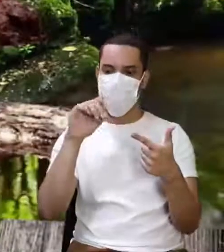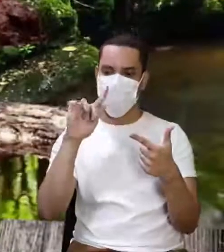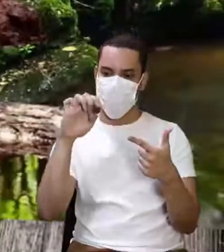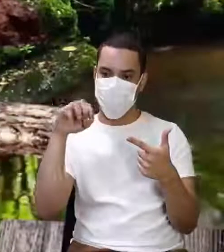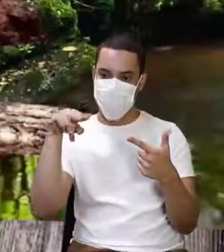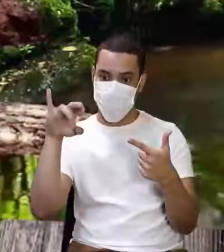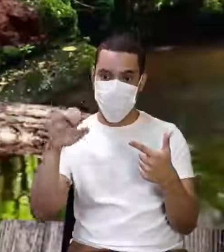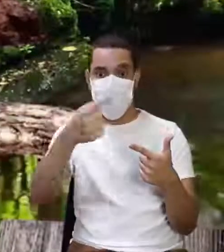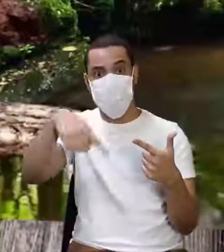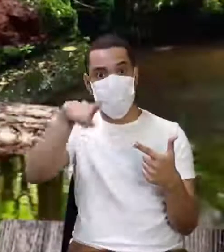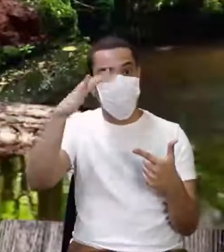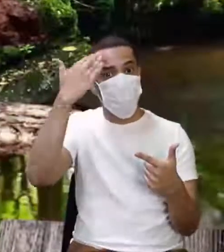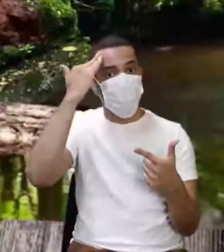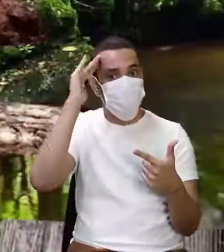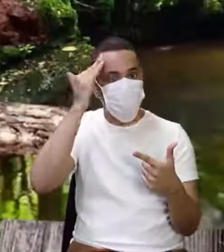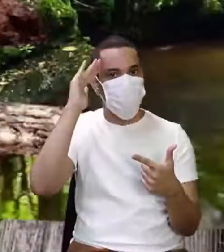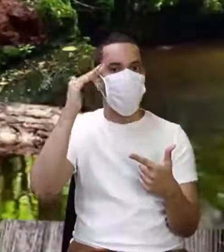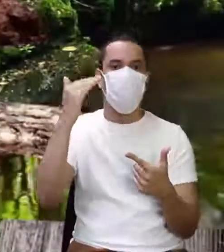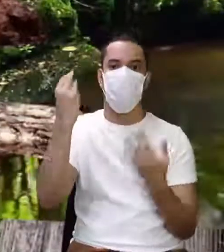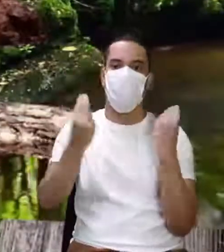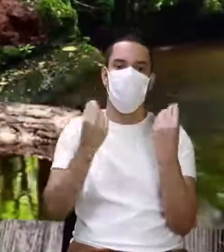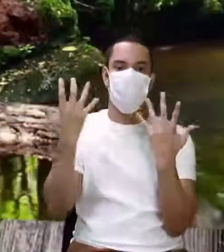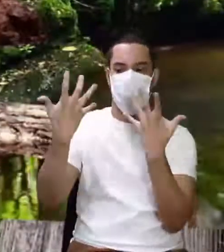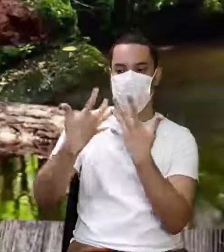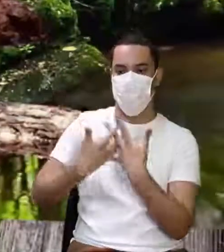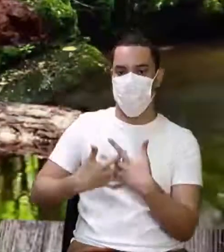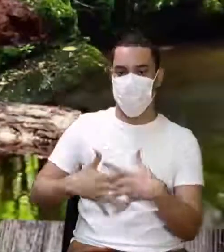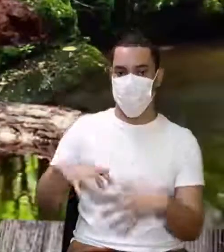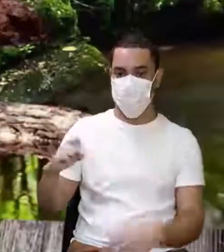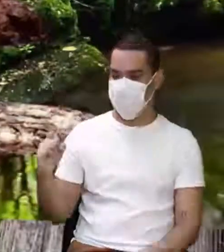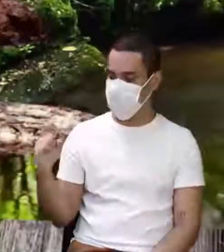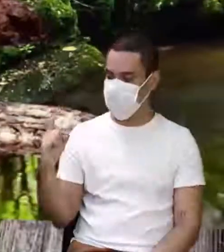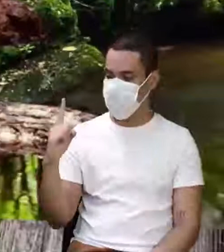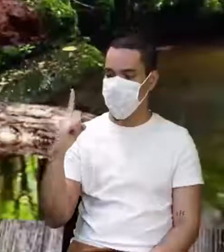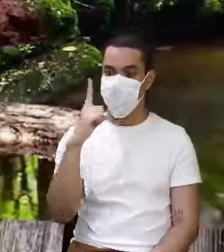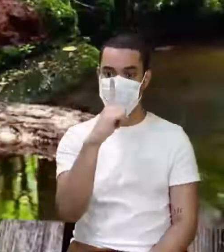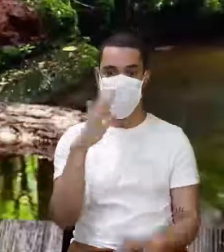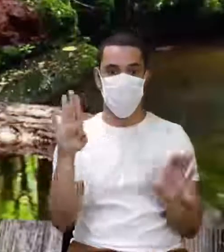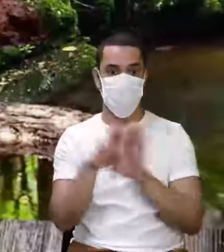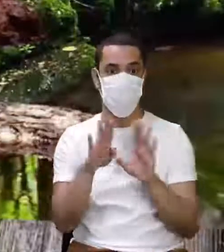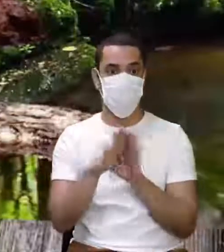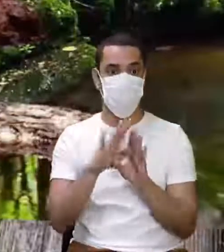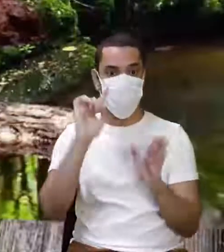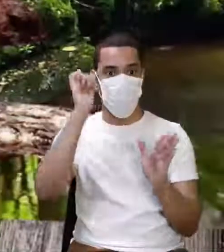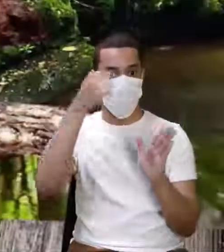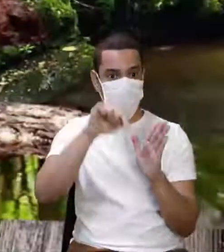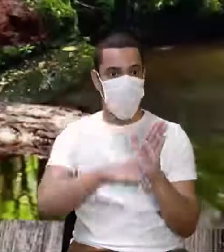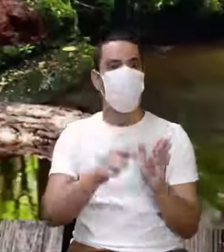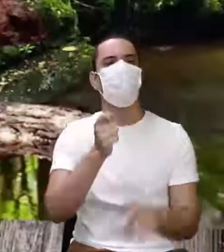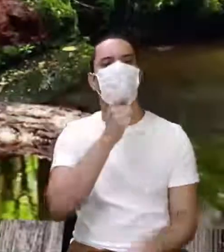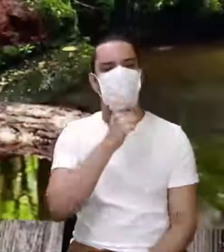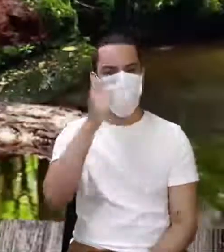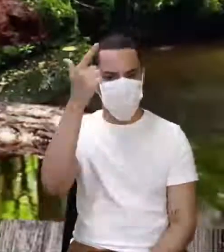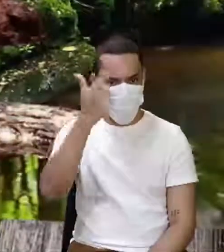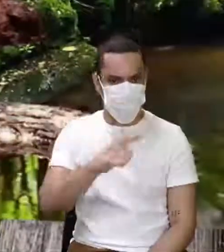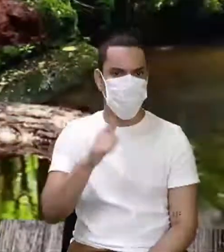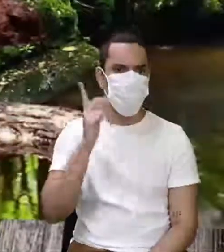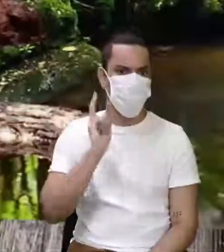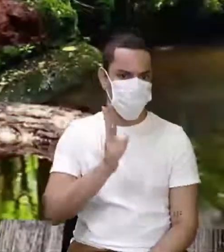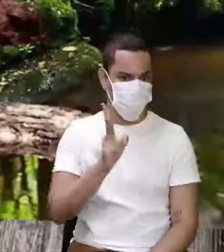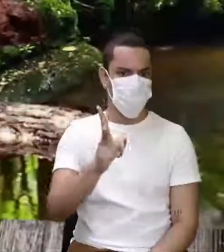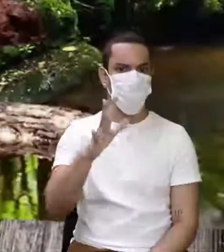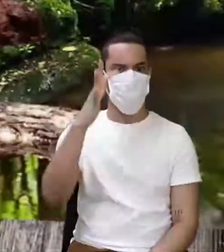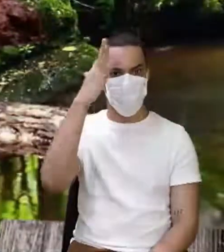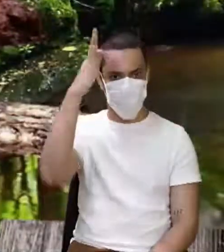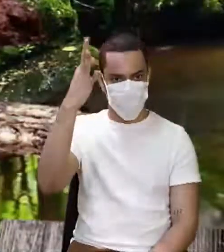fazem entender esses mecanismos, né, evolutivos e nos aprofundar um pouquinho. E a gente ainda vai dar mais continuidade,